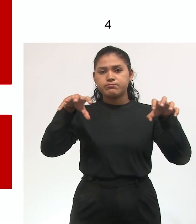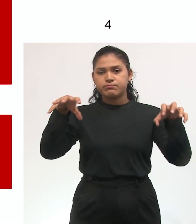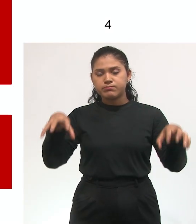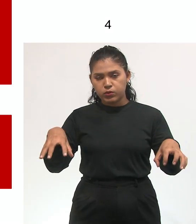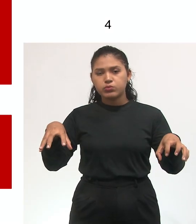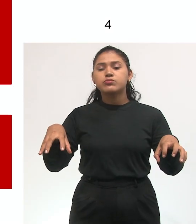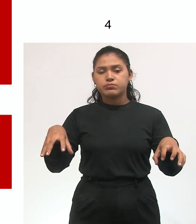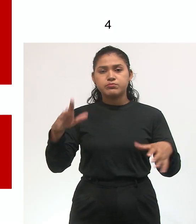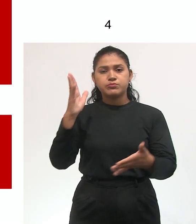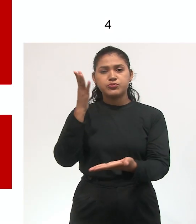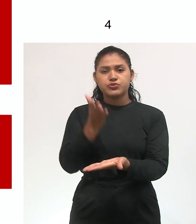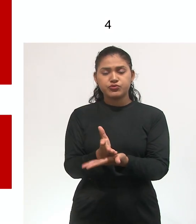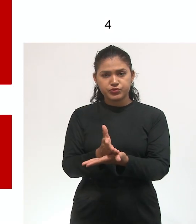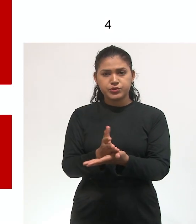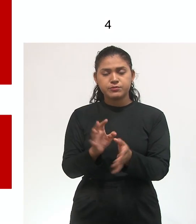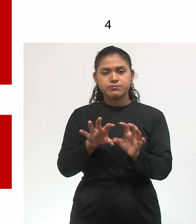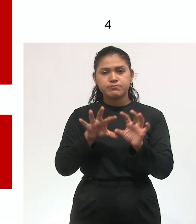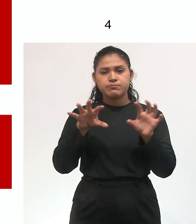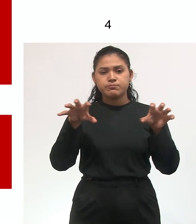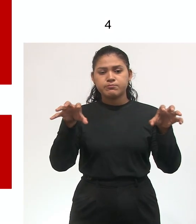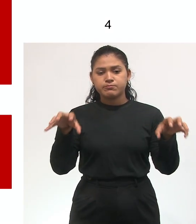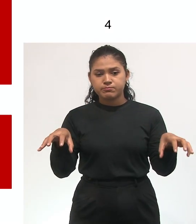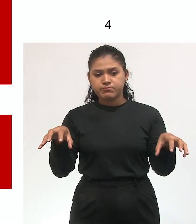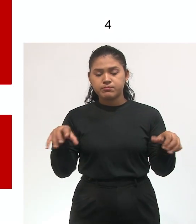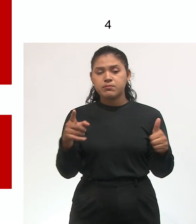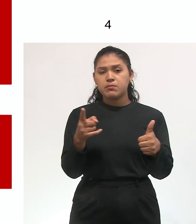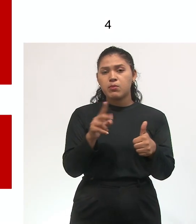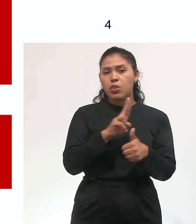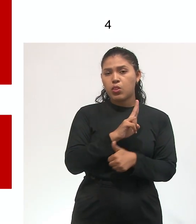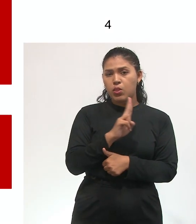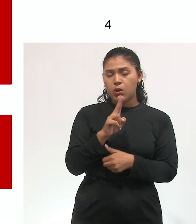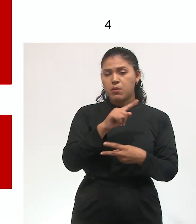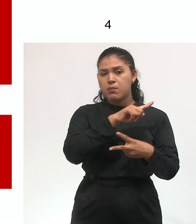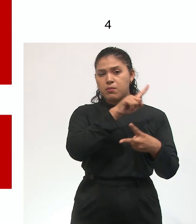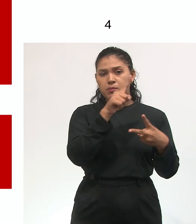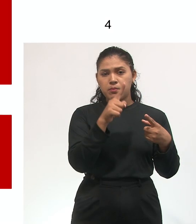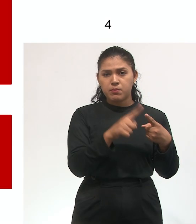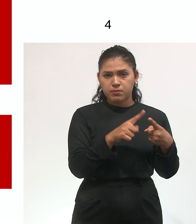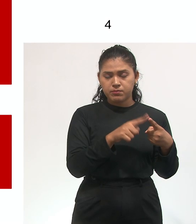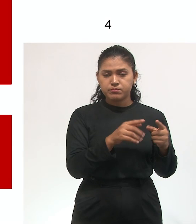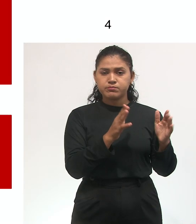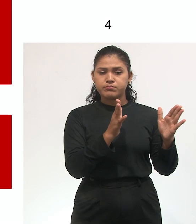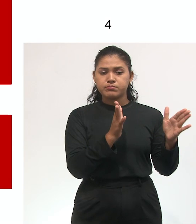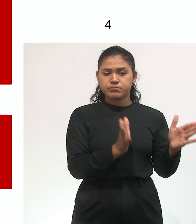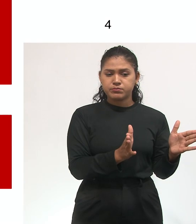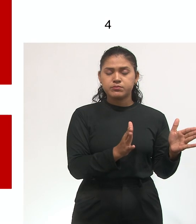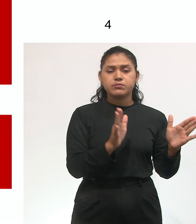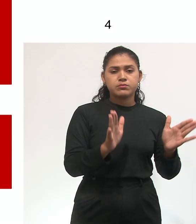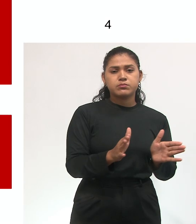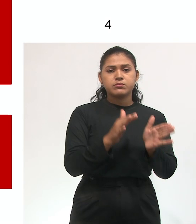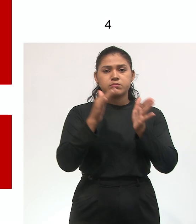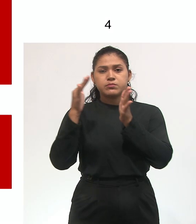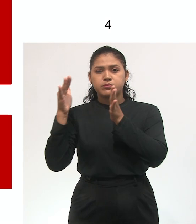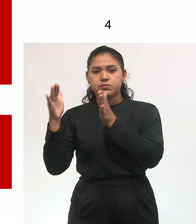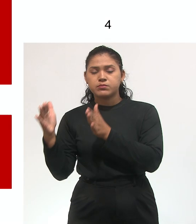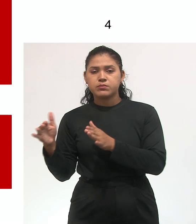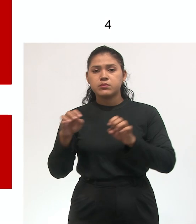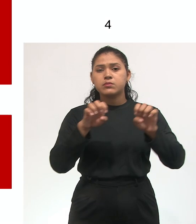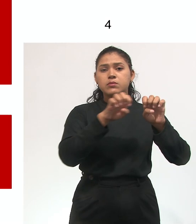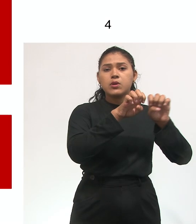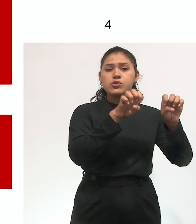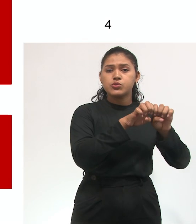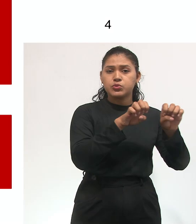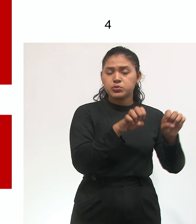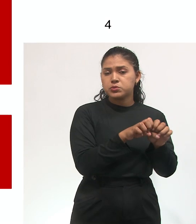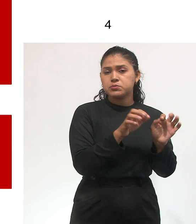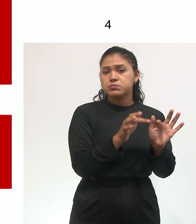esferas distintas, que ele irá nomear de infraestrutura e superestrutura.